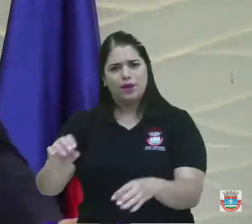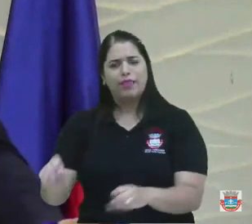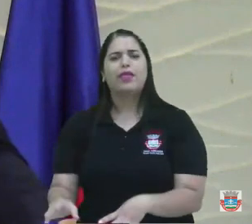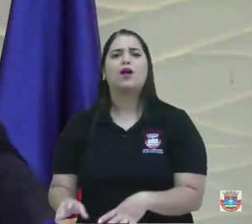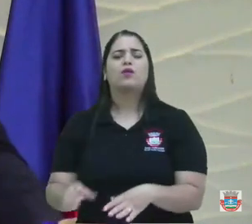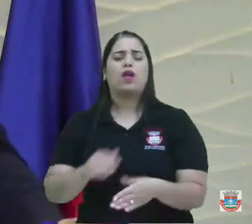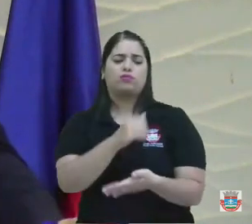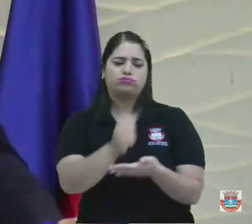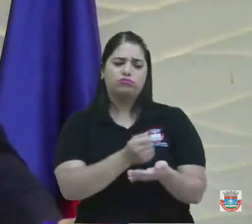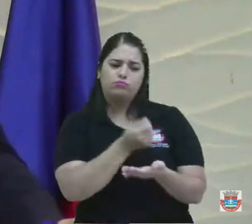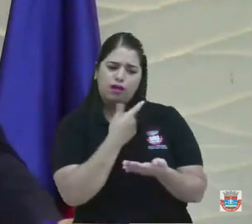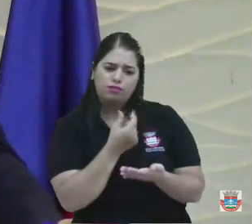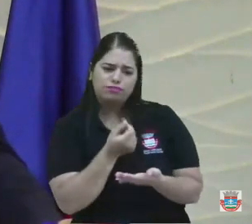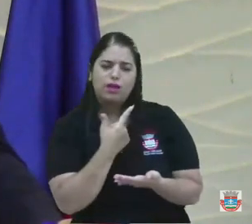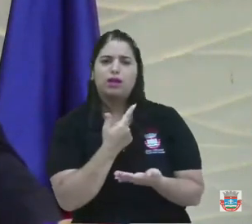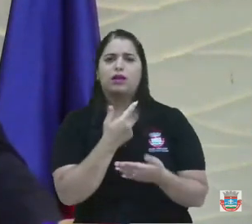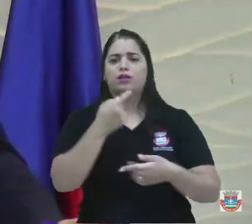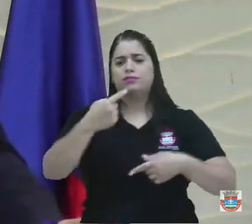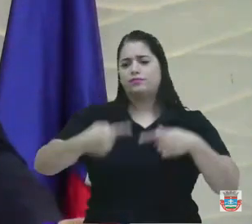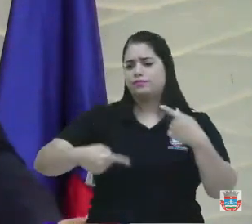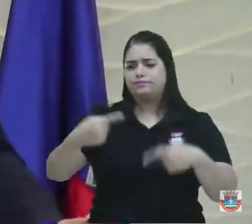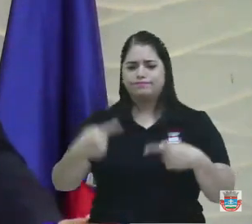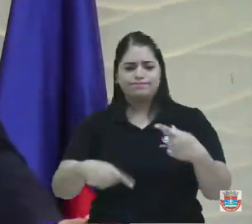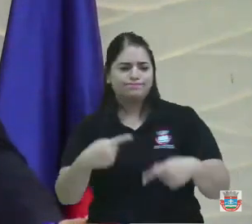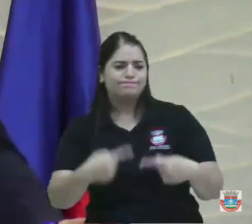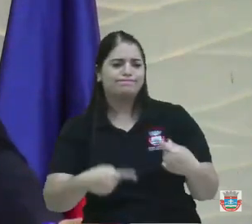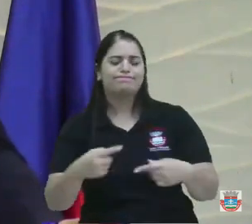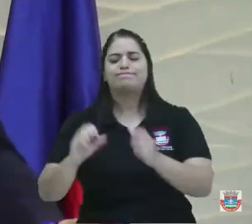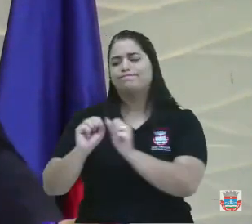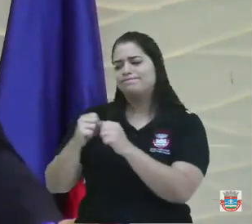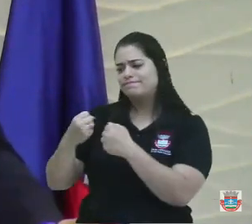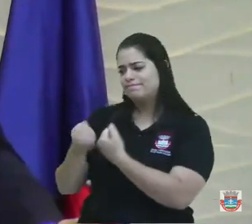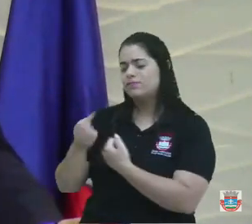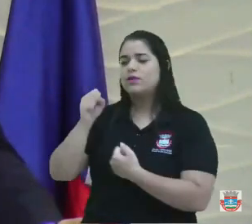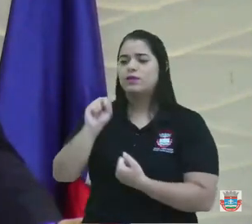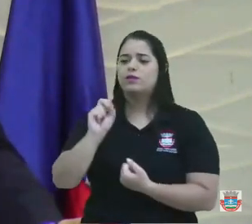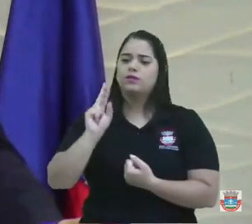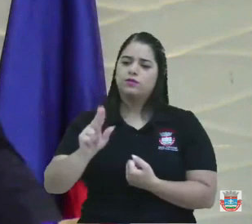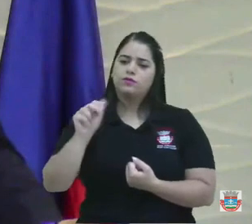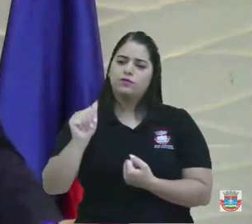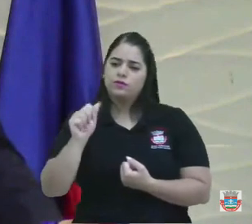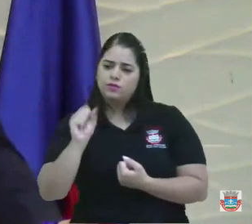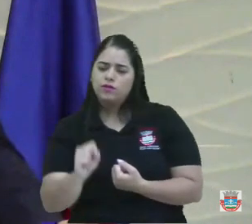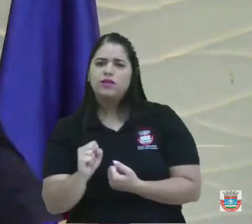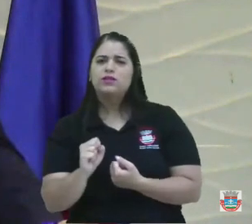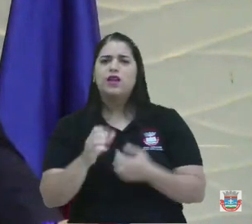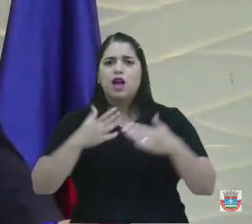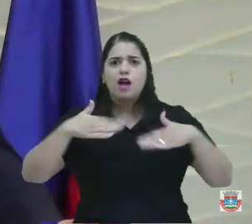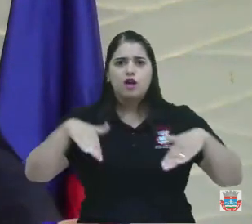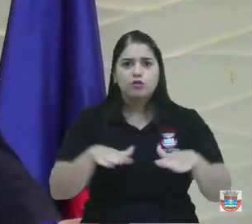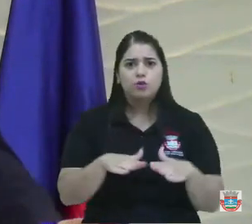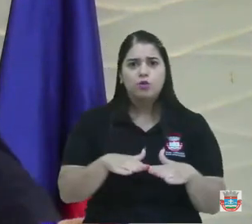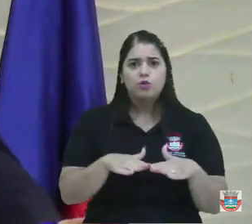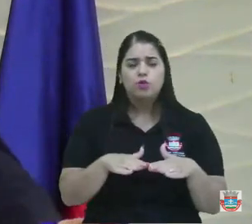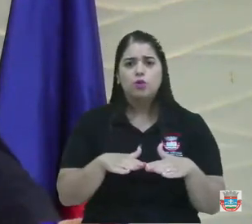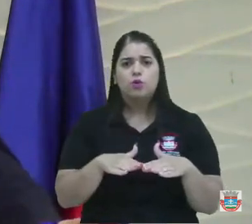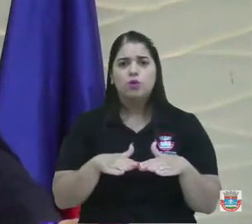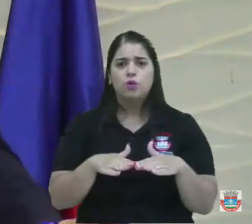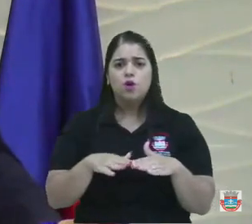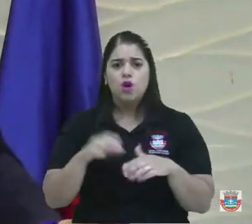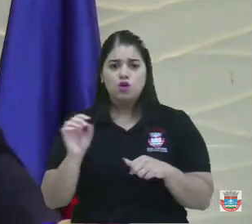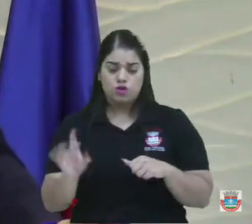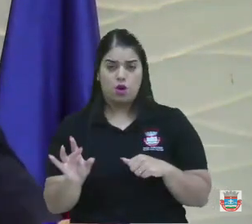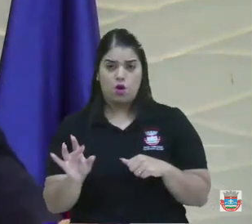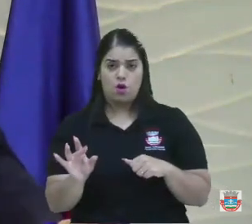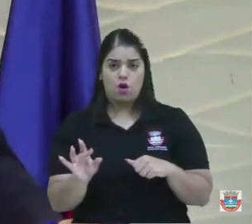básica, na política do SUAS, de assistência social para os municípios. E tudo isso não é porque